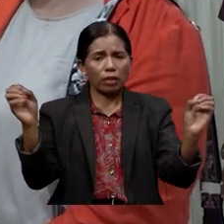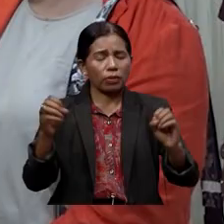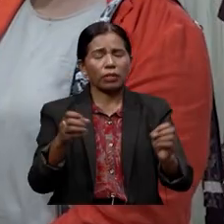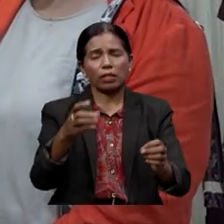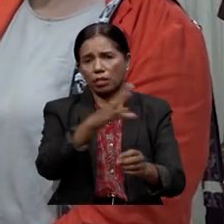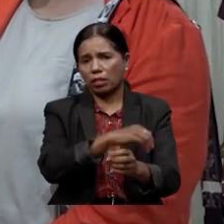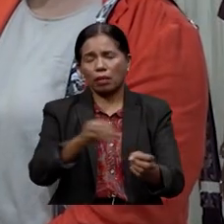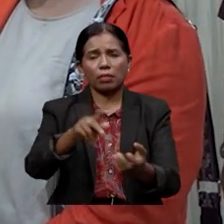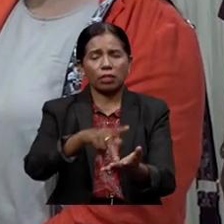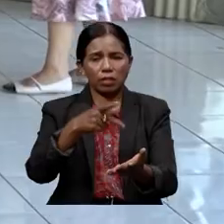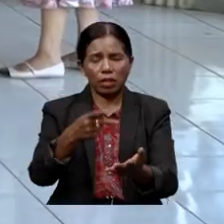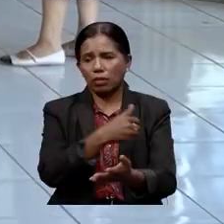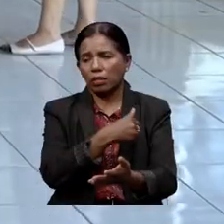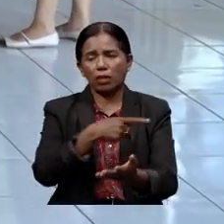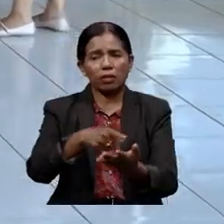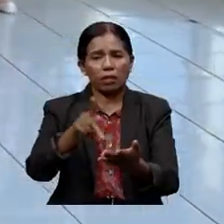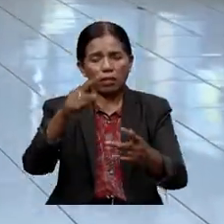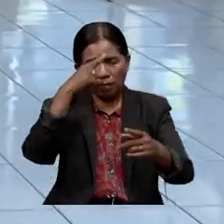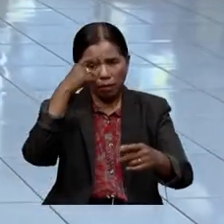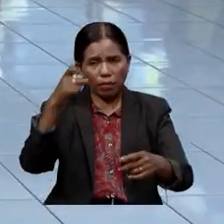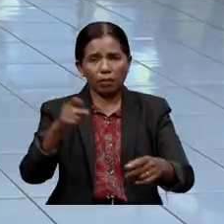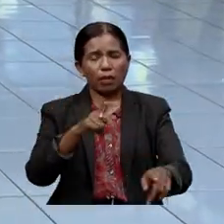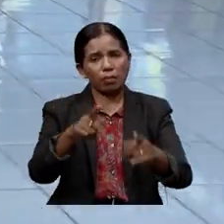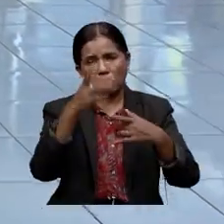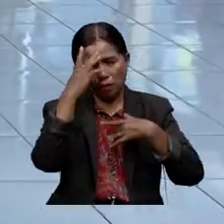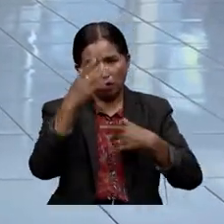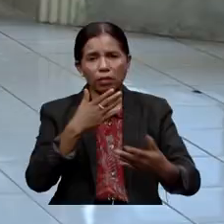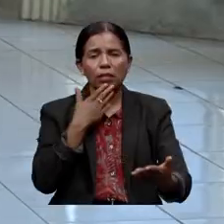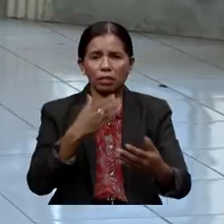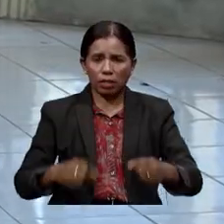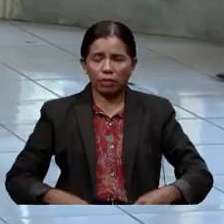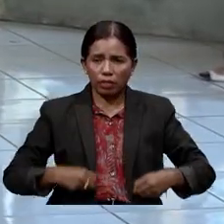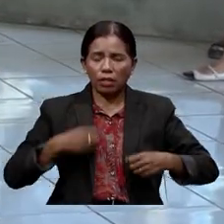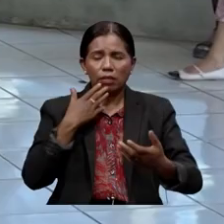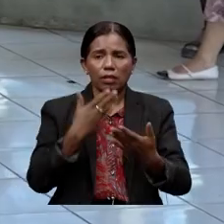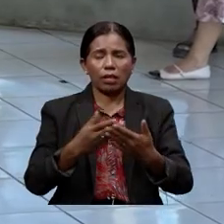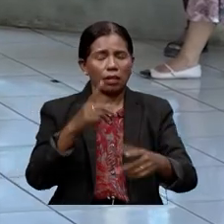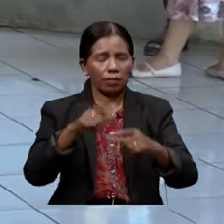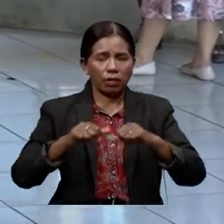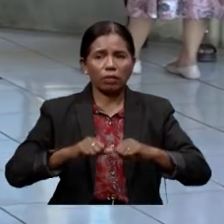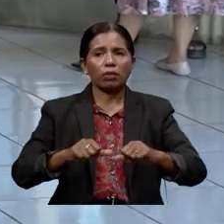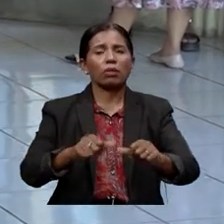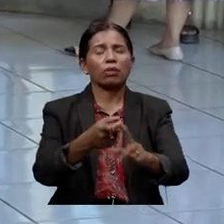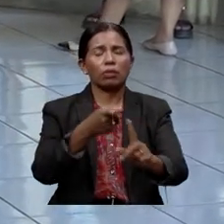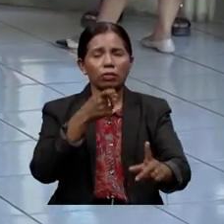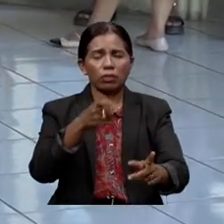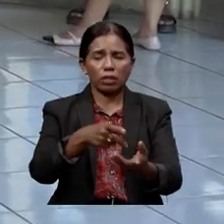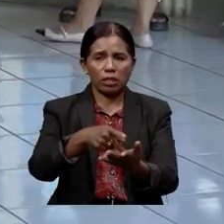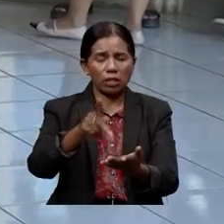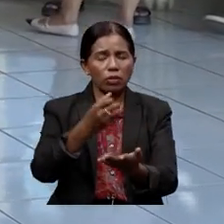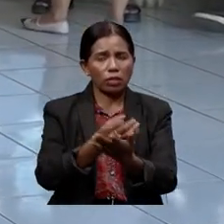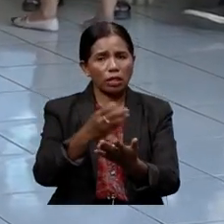to contronulo de bem cidade do selo, e bem tamba paciente balo recuperona, no balo na Curtiva, no Rússia, dívida tocam no